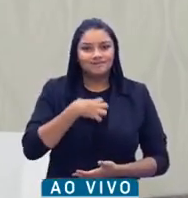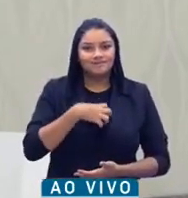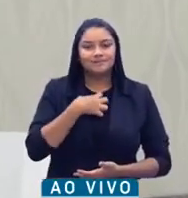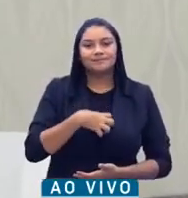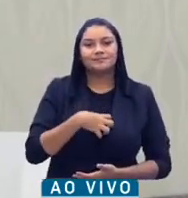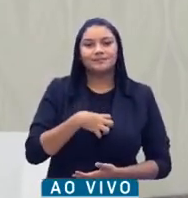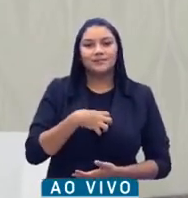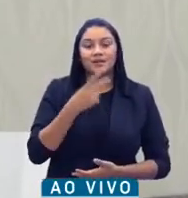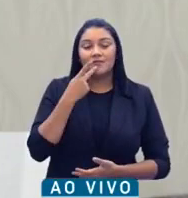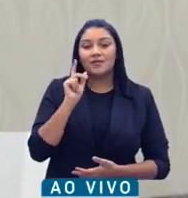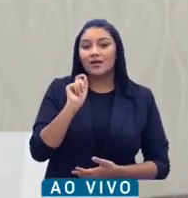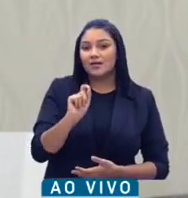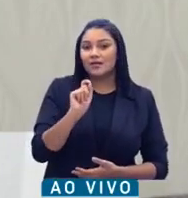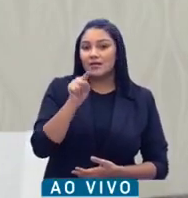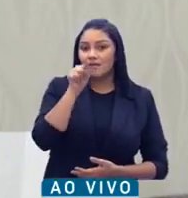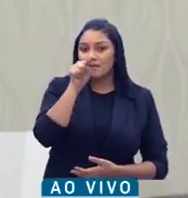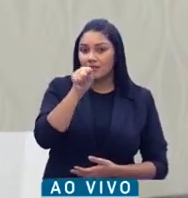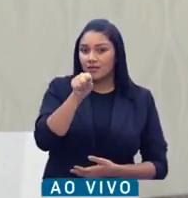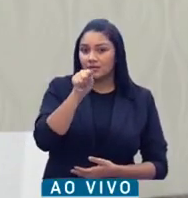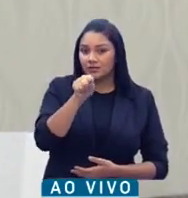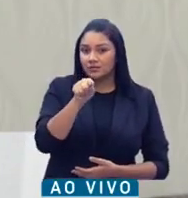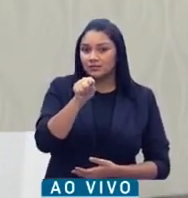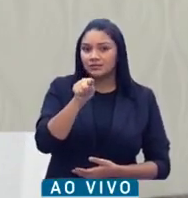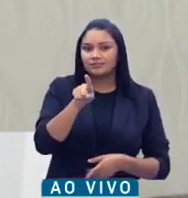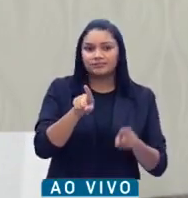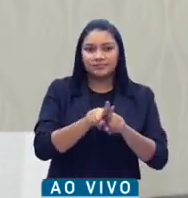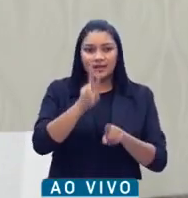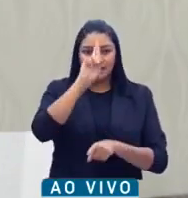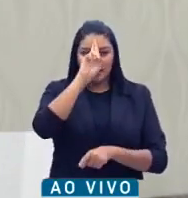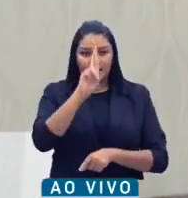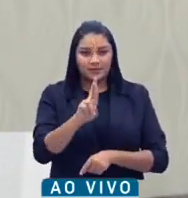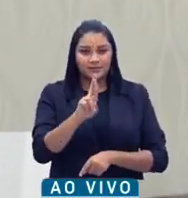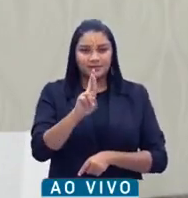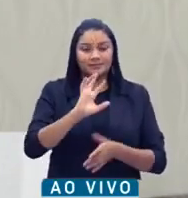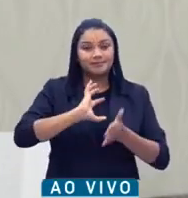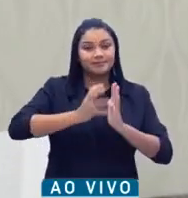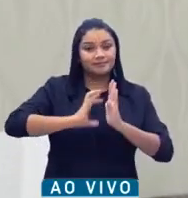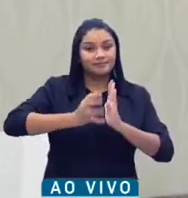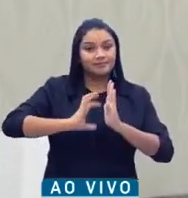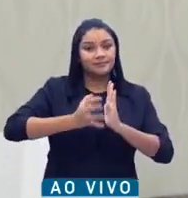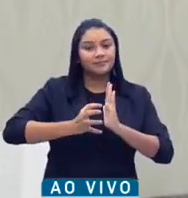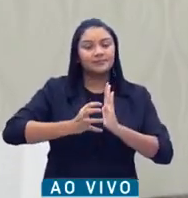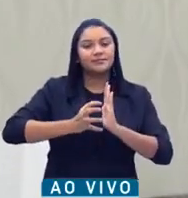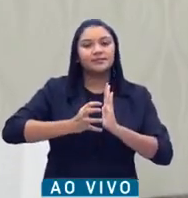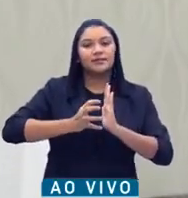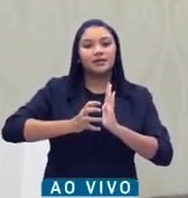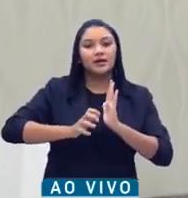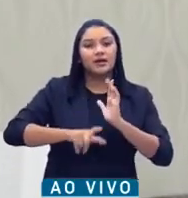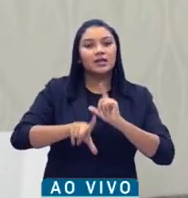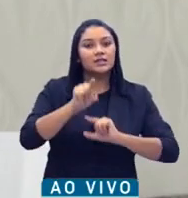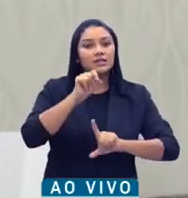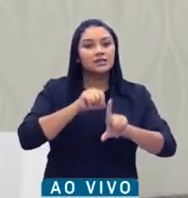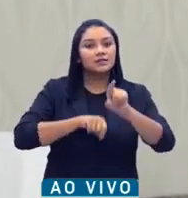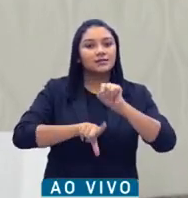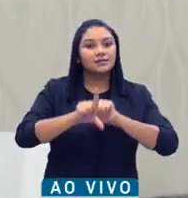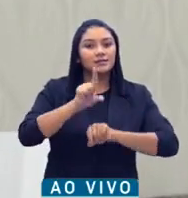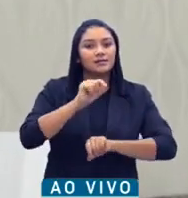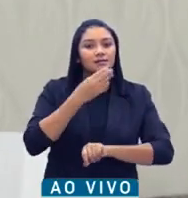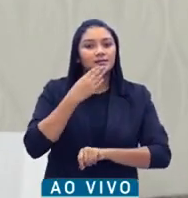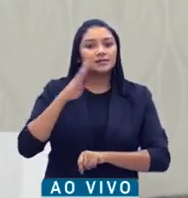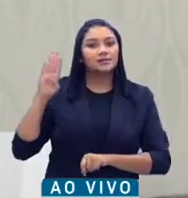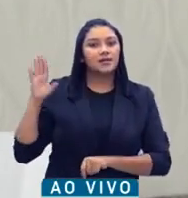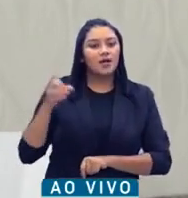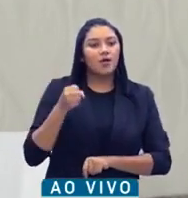que a senhora e a direção do partido escolheram candidatos para